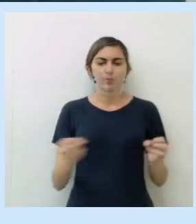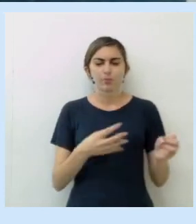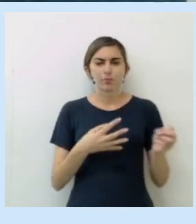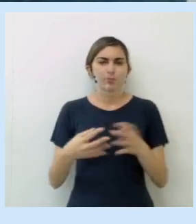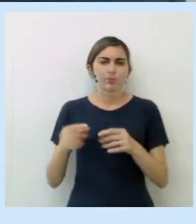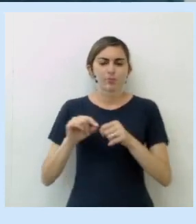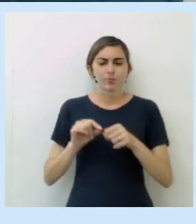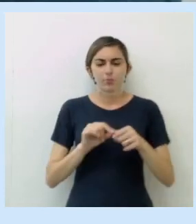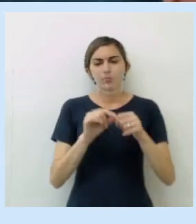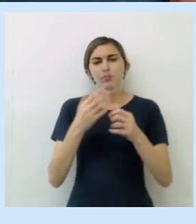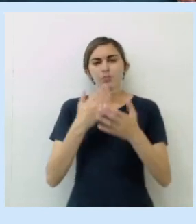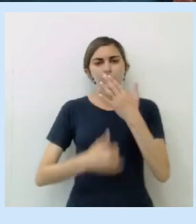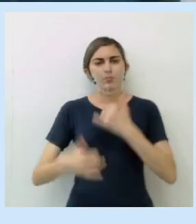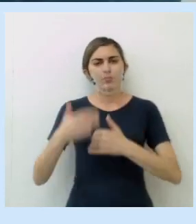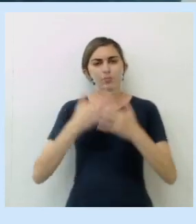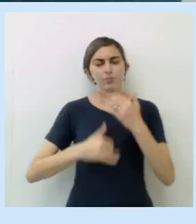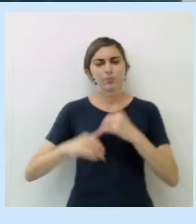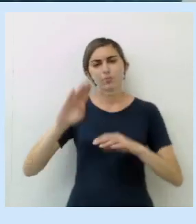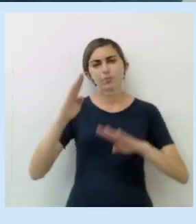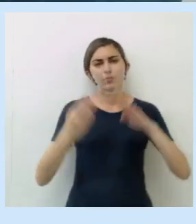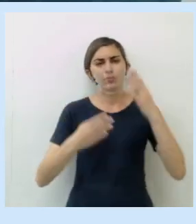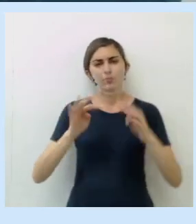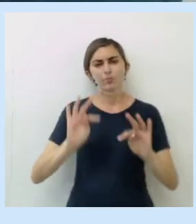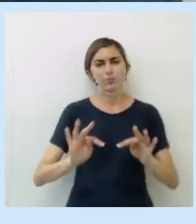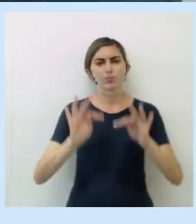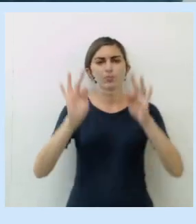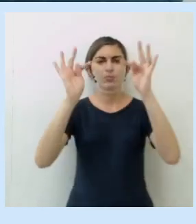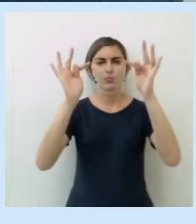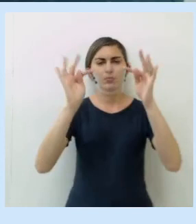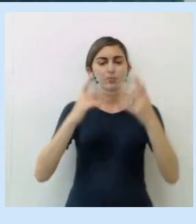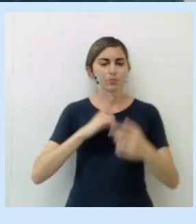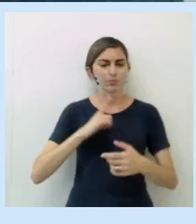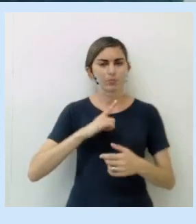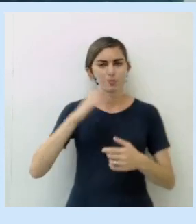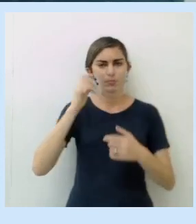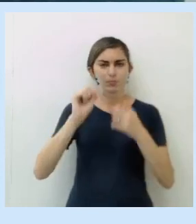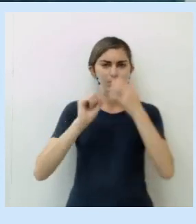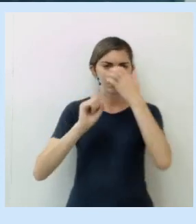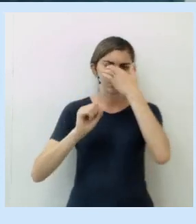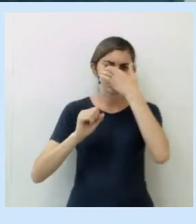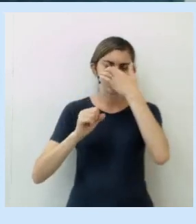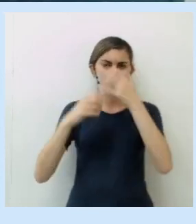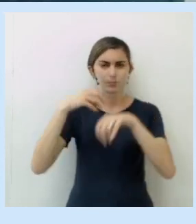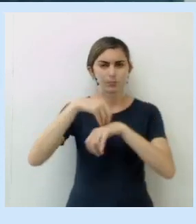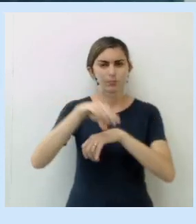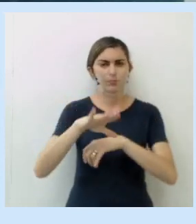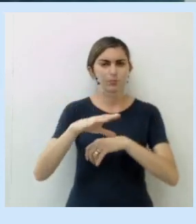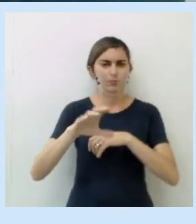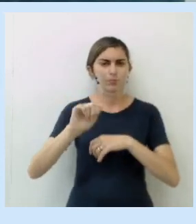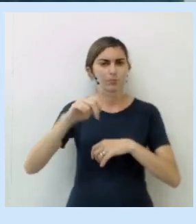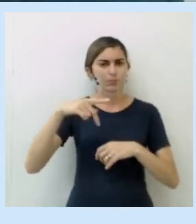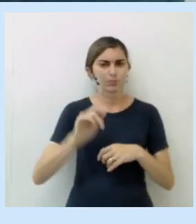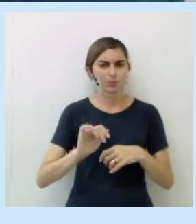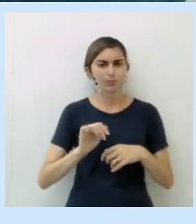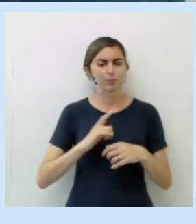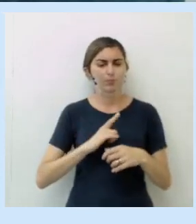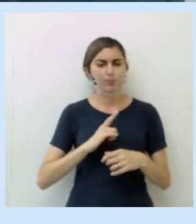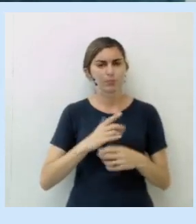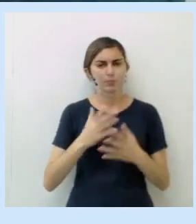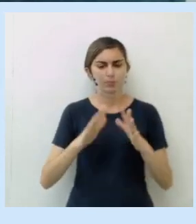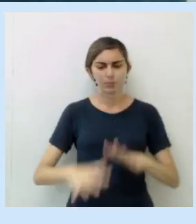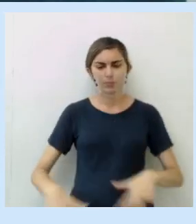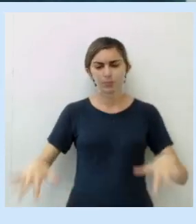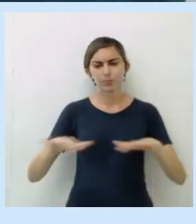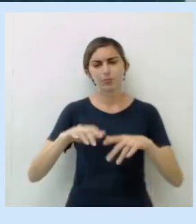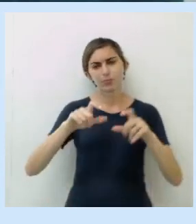de alimentos, então a gente vai ter a biotecnologia principalmente, a gente pode até dispensar o campo, isto é, o